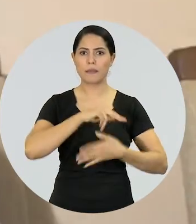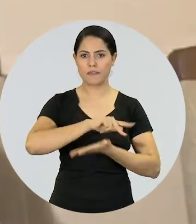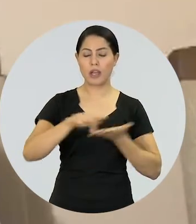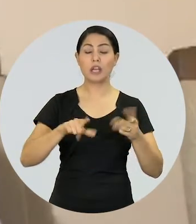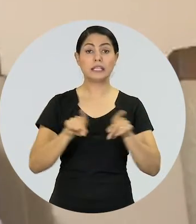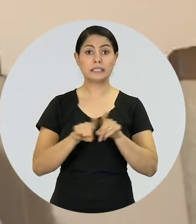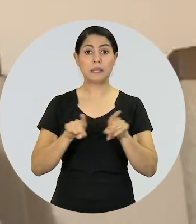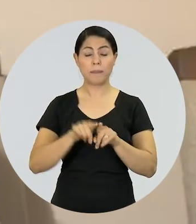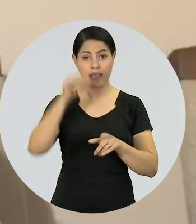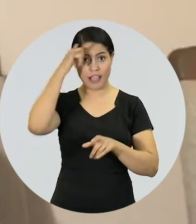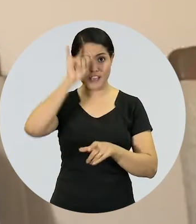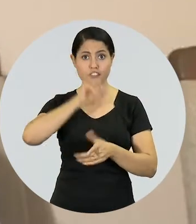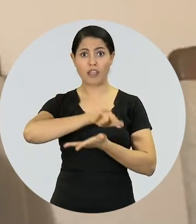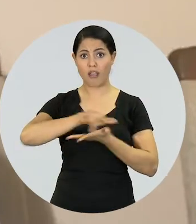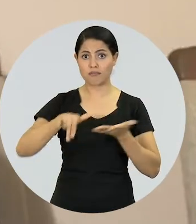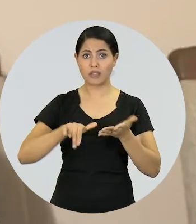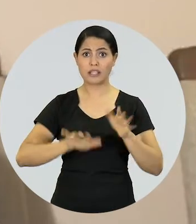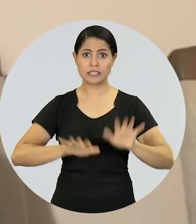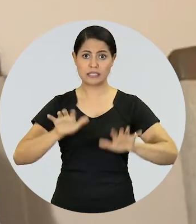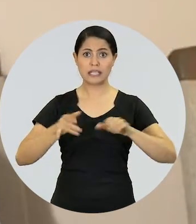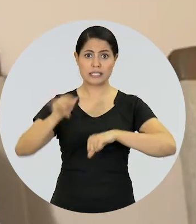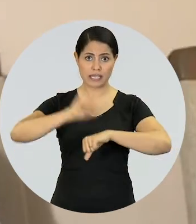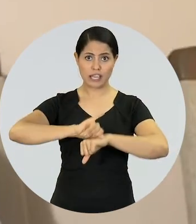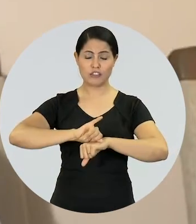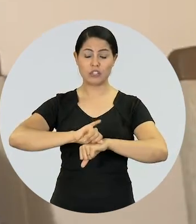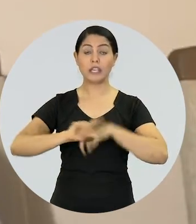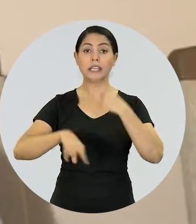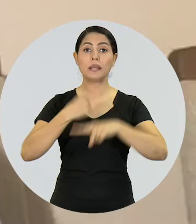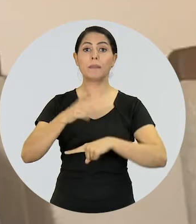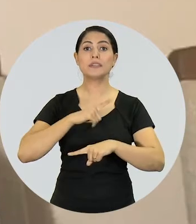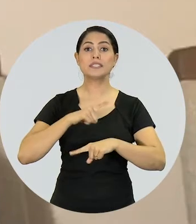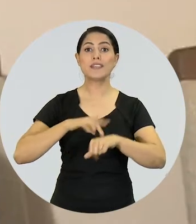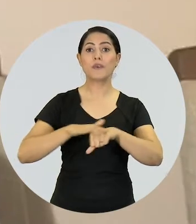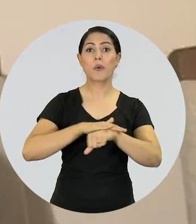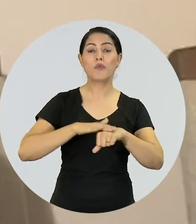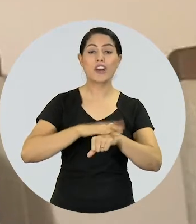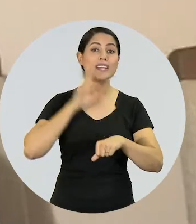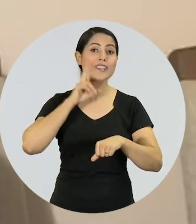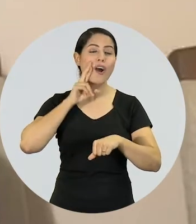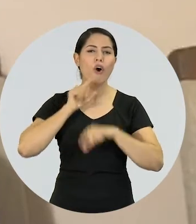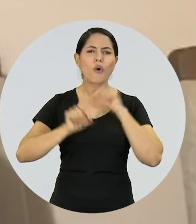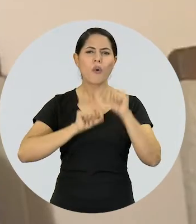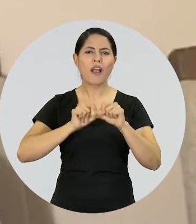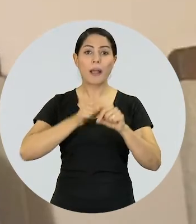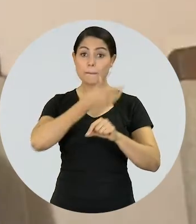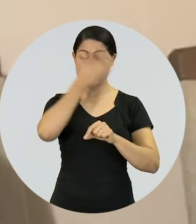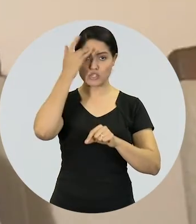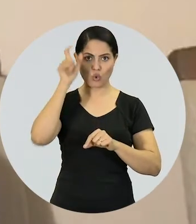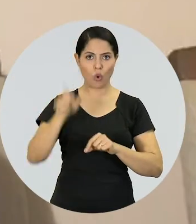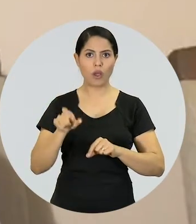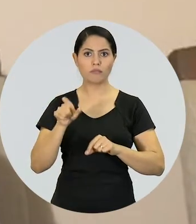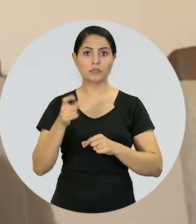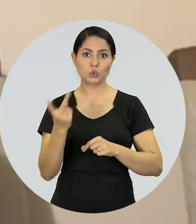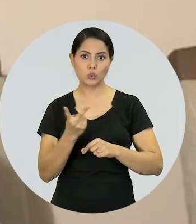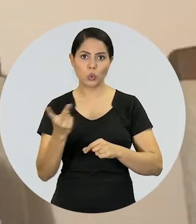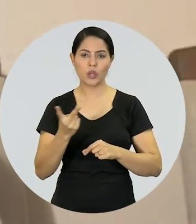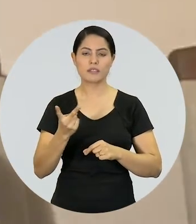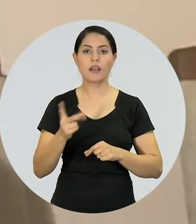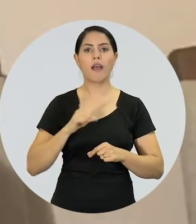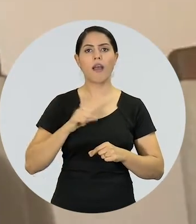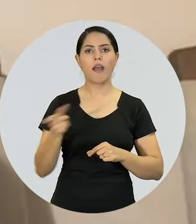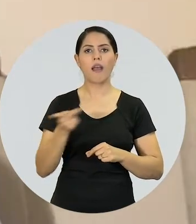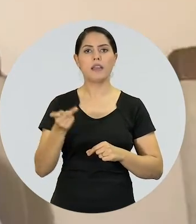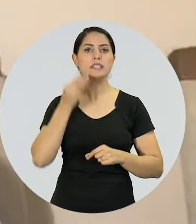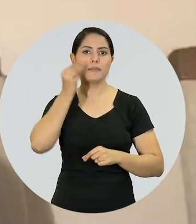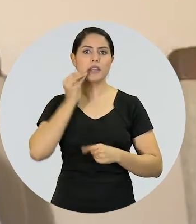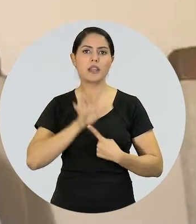a realização de preventivo dentro da nossa sede. E por fim, nós tivemos uma conversa rosa com 2 pacientes oncológicas contando um pouco